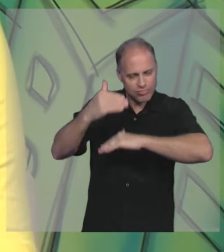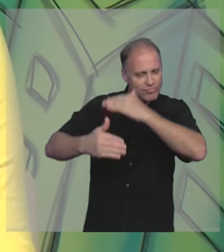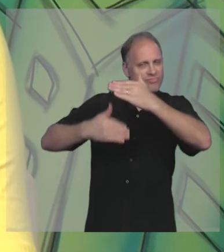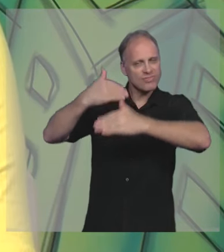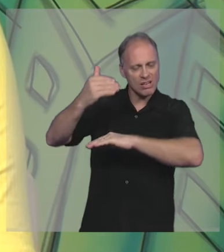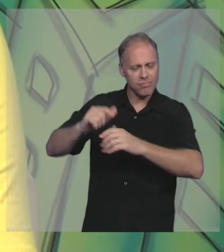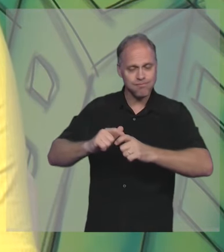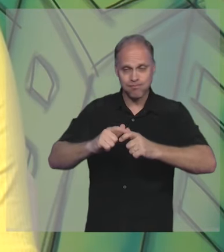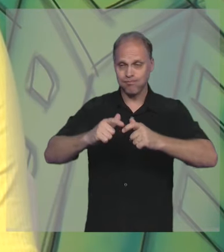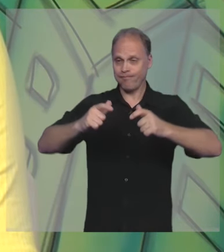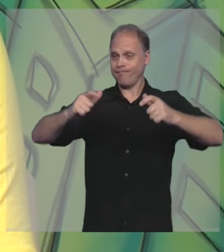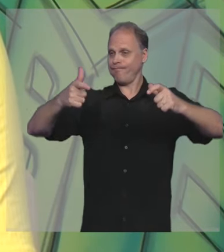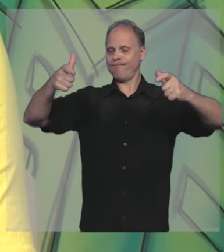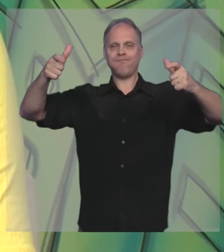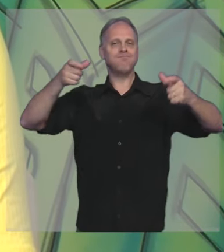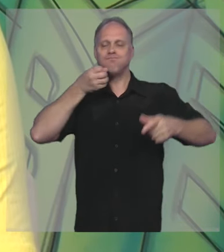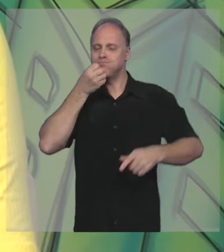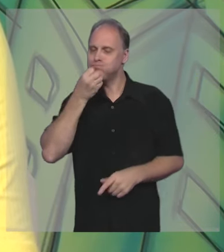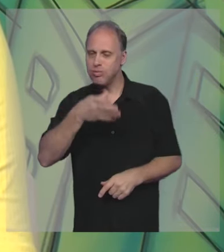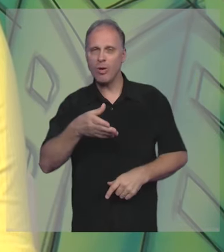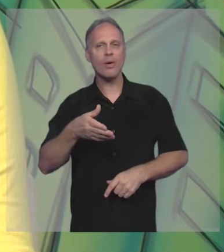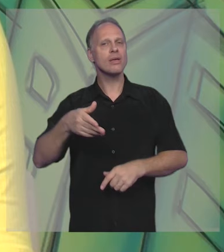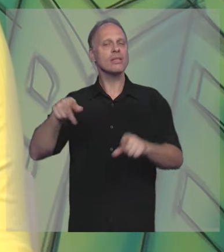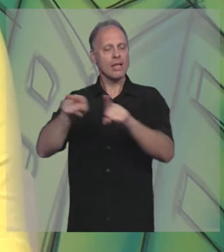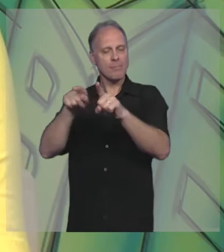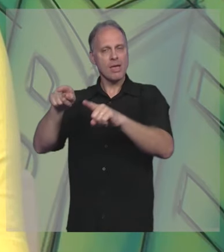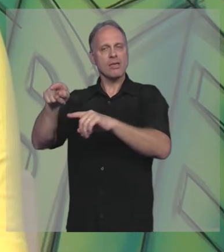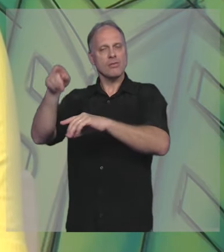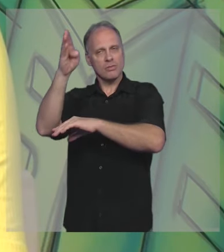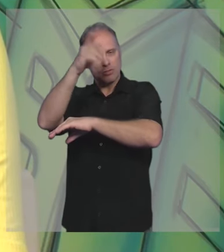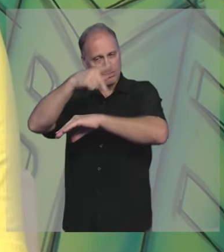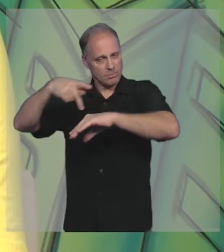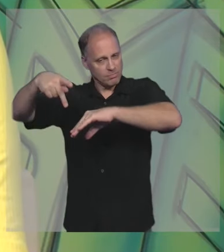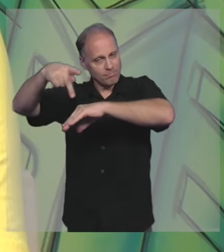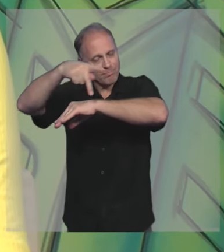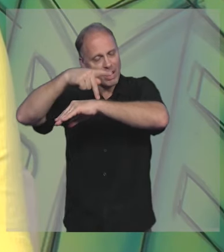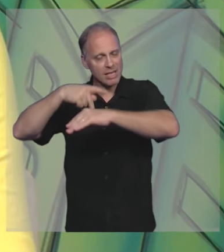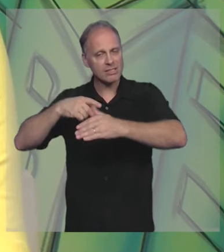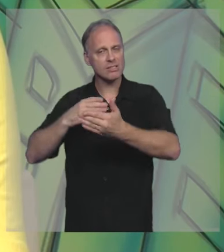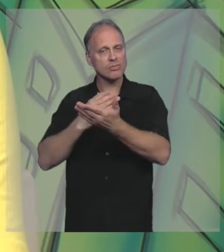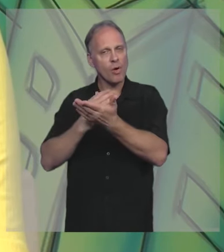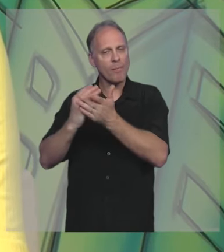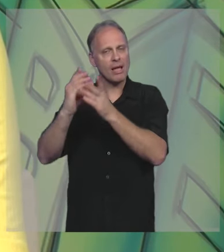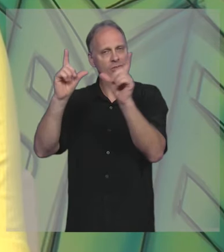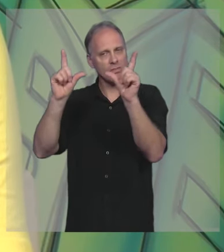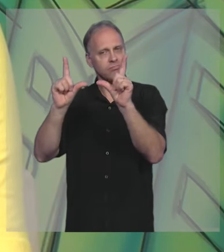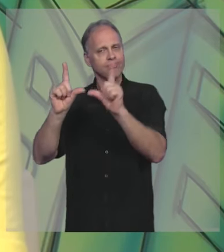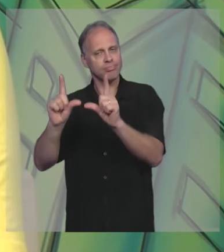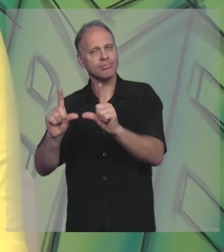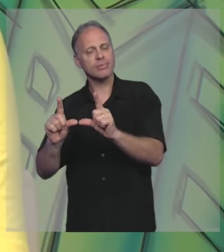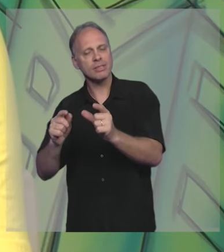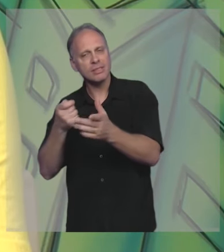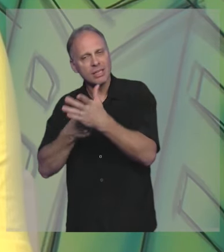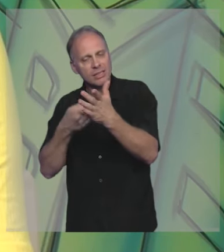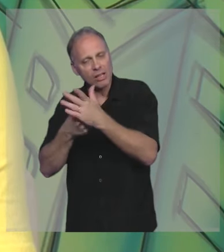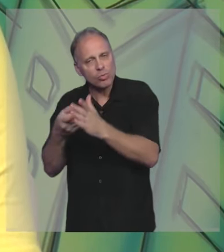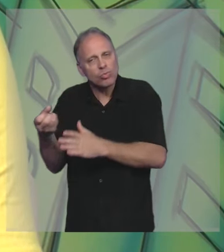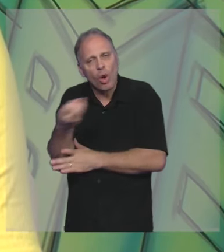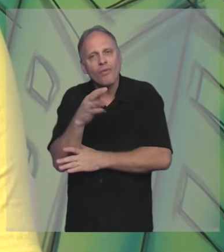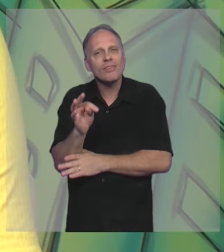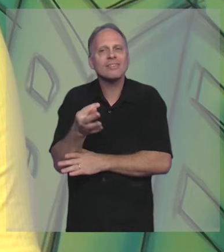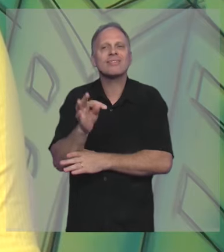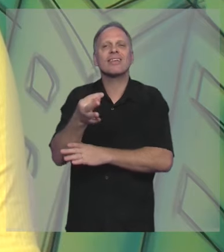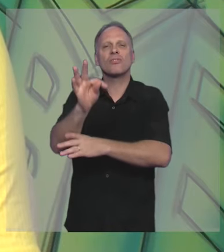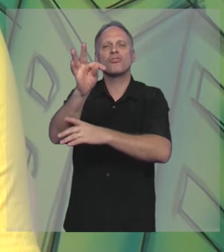esse processo, há o auge da industrialização e os países começam a se desindustrializar, né? Buscando questão de